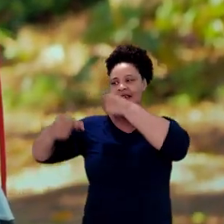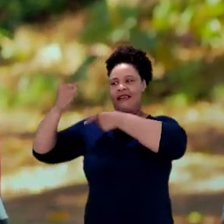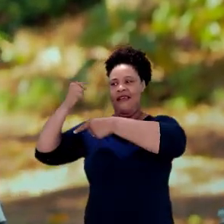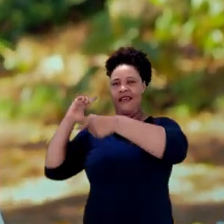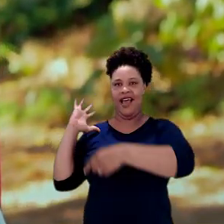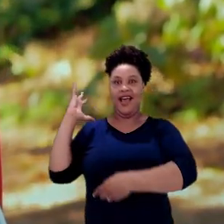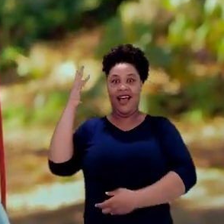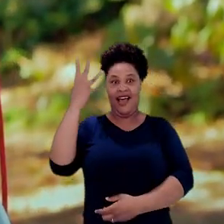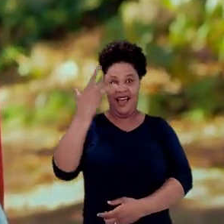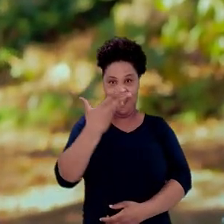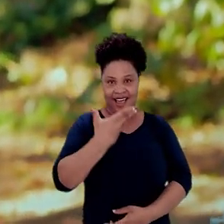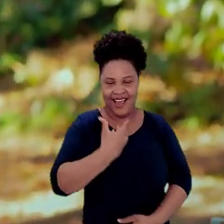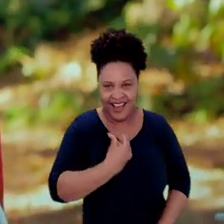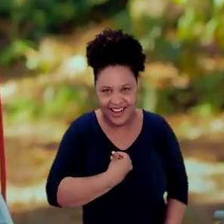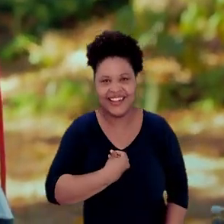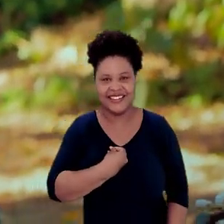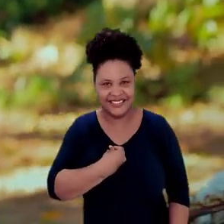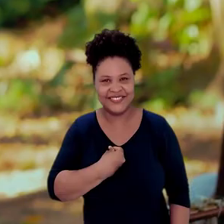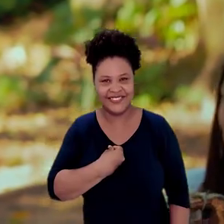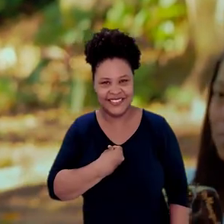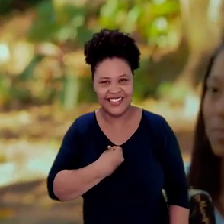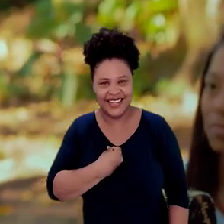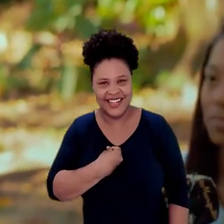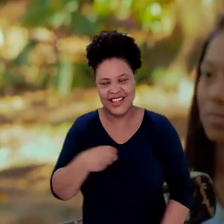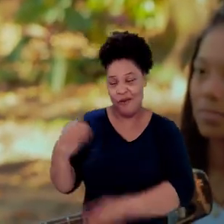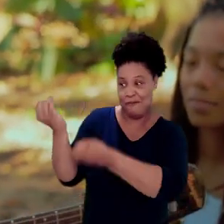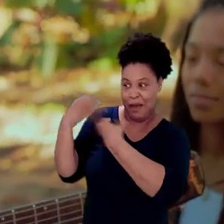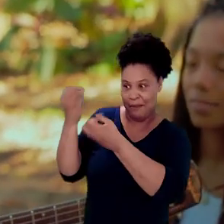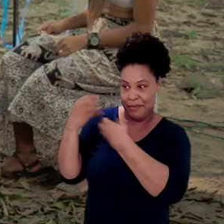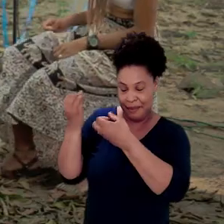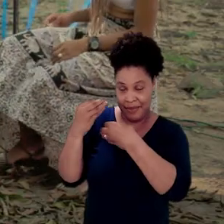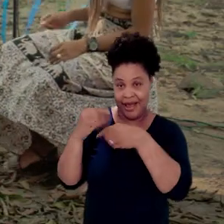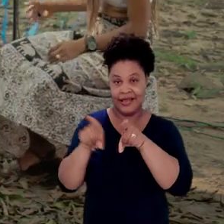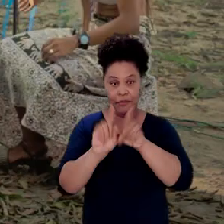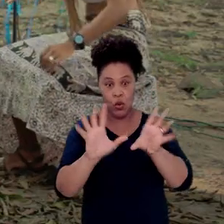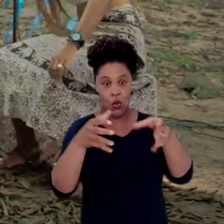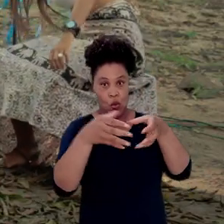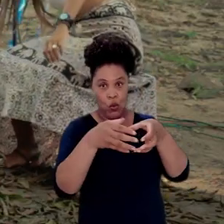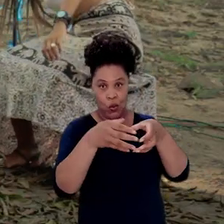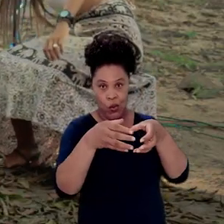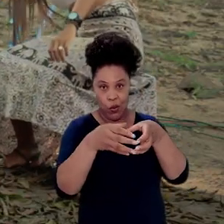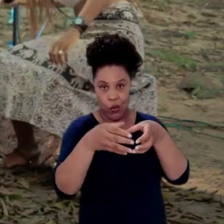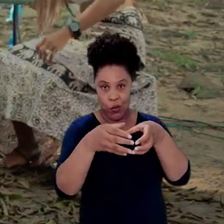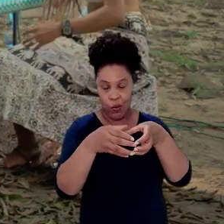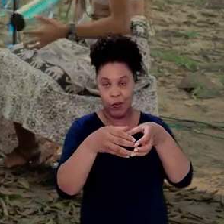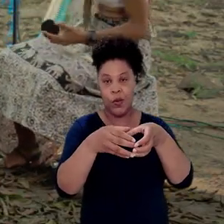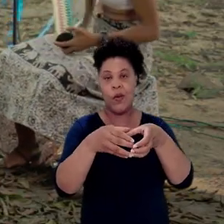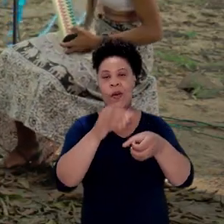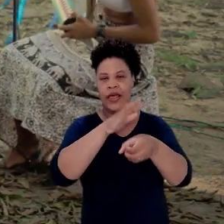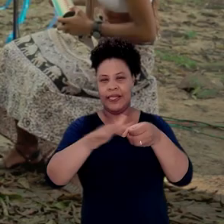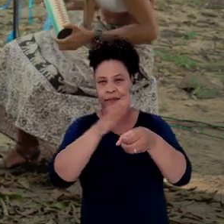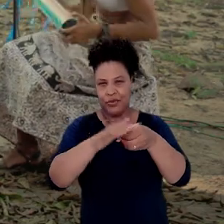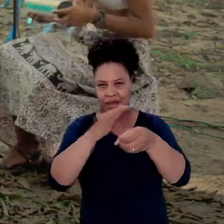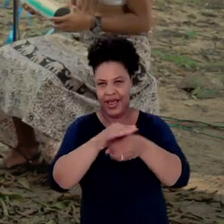É o saber ancestral deixado por todas nossas antepassadas. As ganhadeiras de Itapuã, junto com Mariane